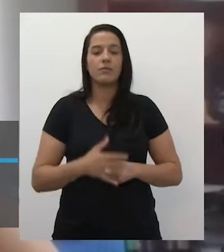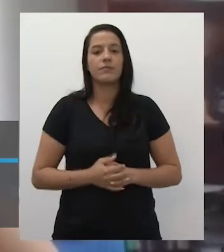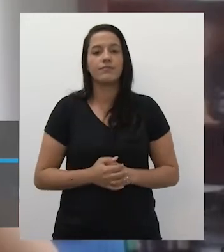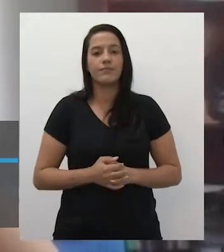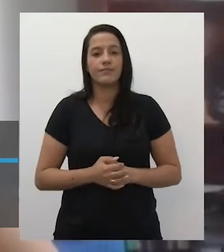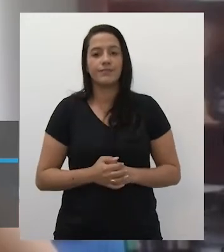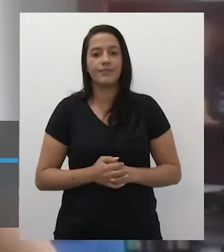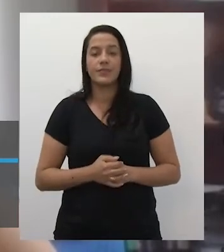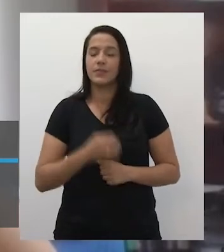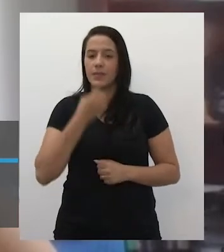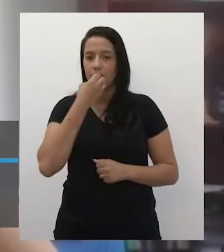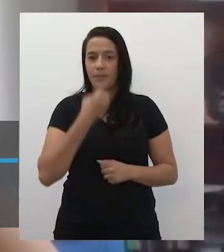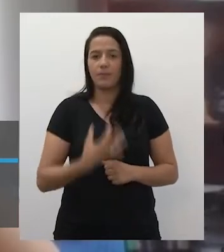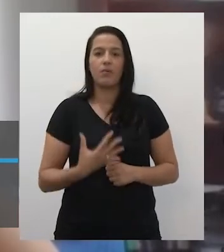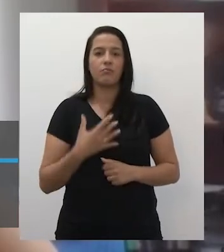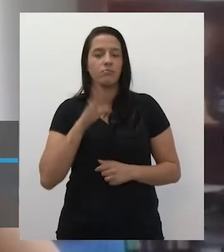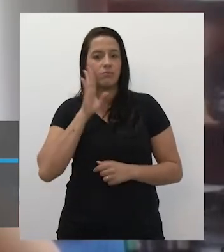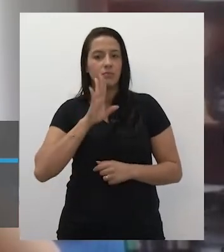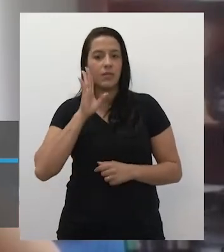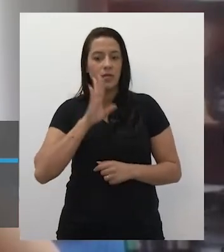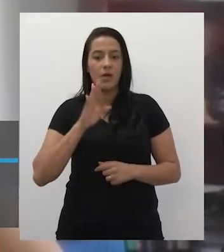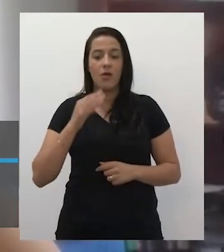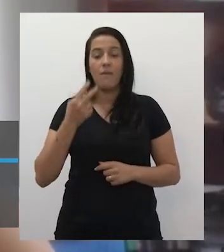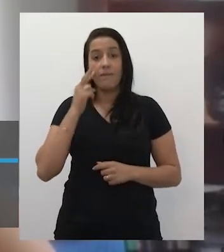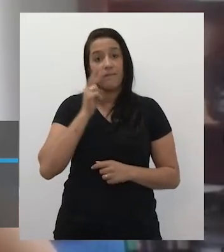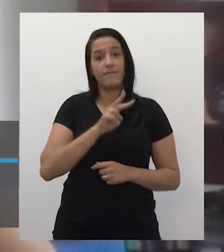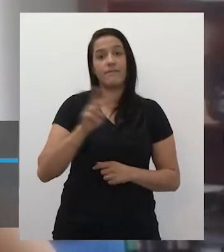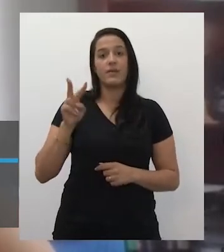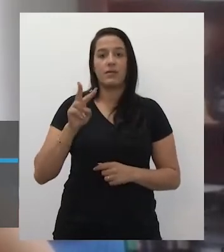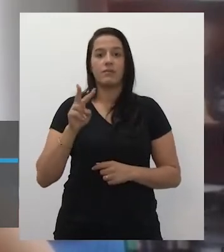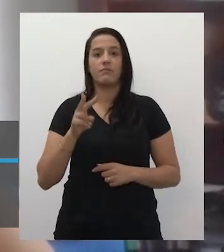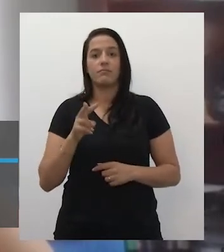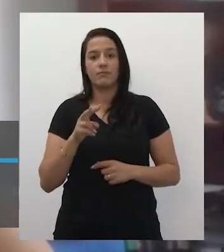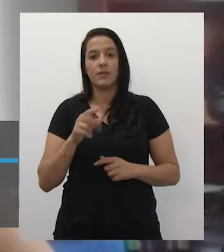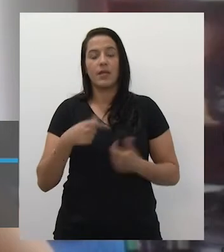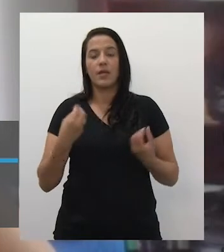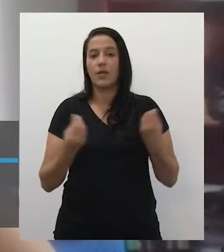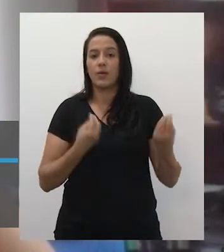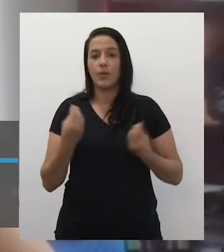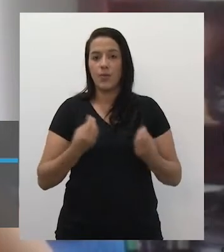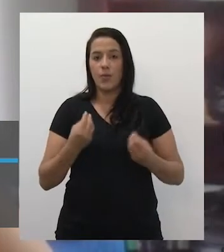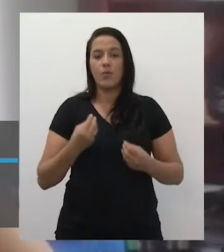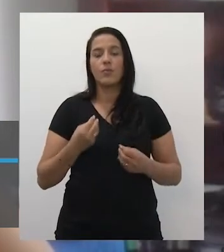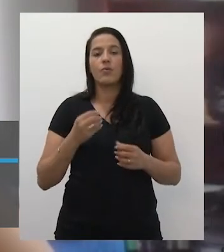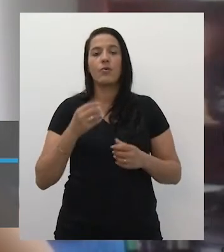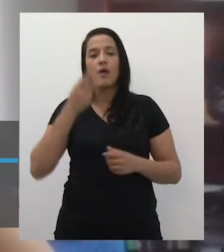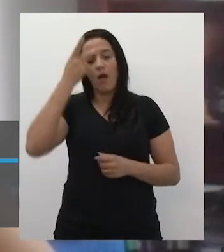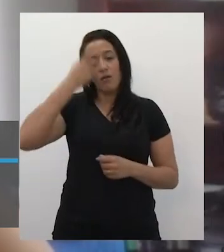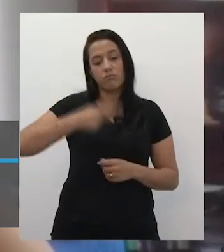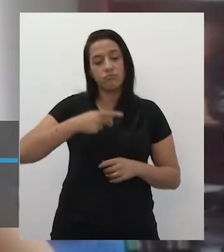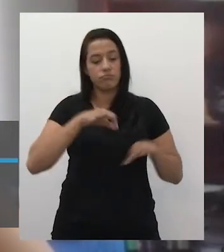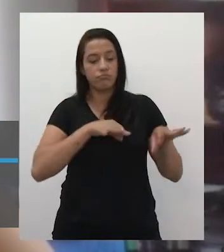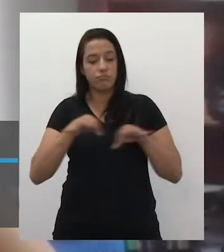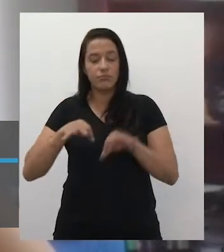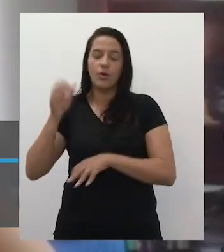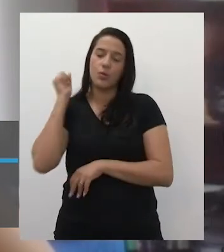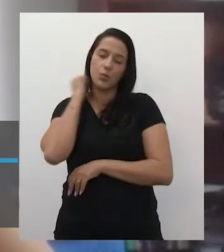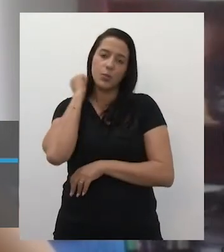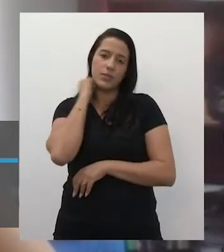prejudicial. Então, essas pessoas que conseguiram desenvolver bem a autogestão nelas, elas lidam melhor com o dia a